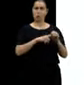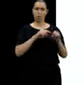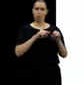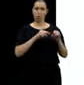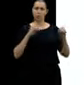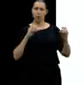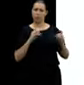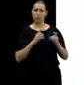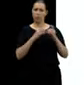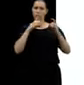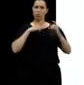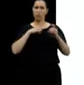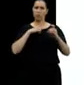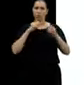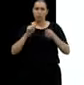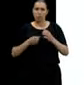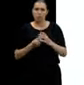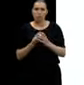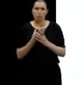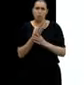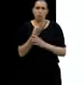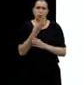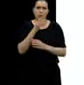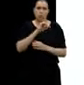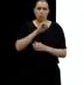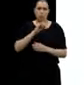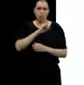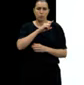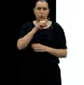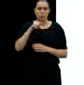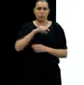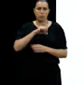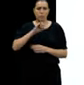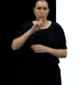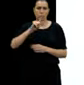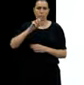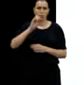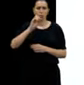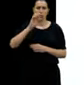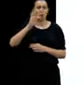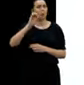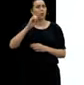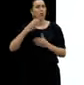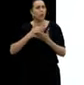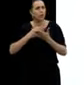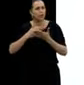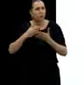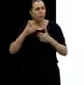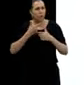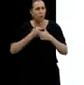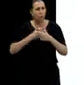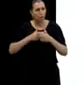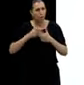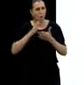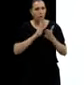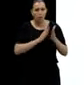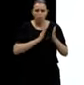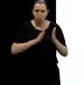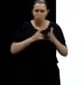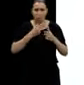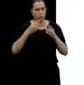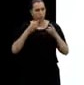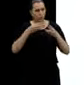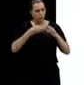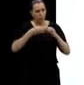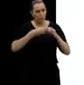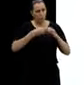desse encontro, a gente tem a formação ali do zigoto e começam, então, uma divisão celular em série, várias células se